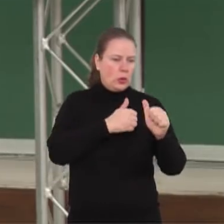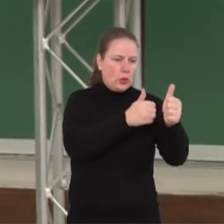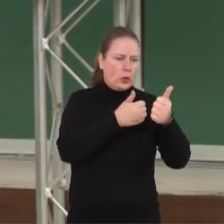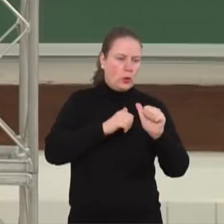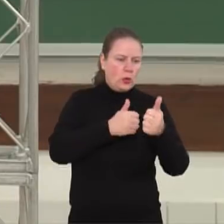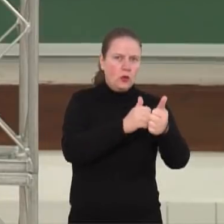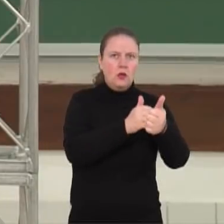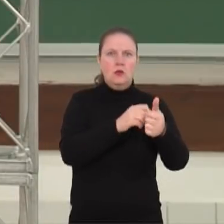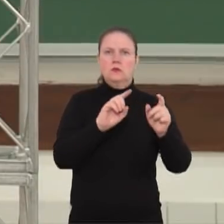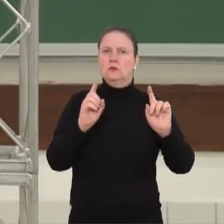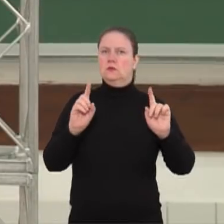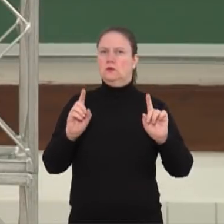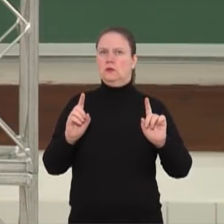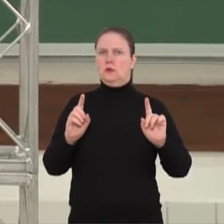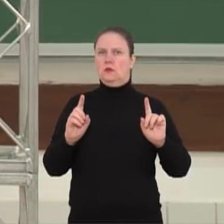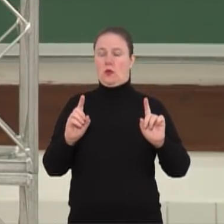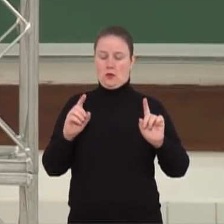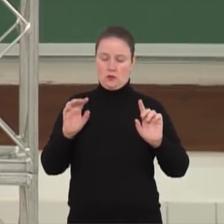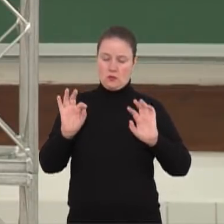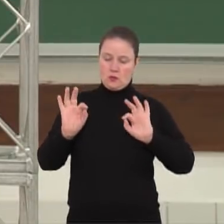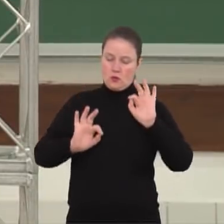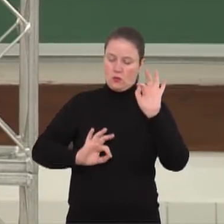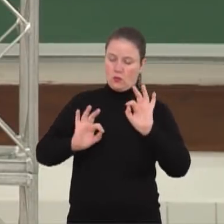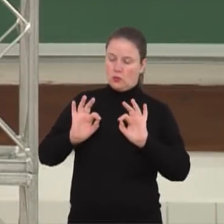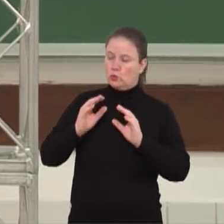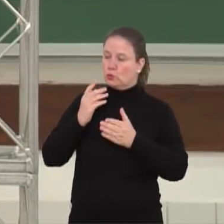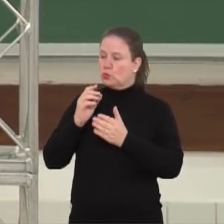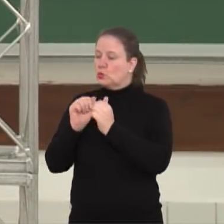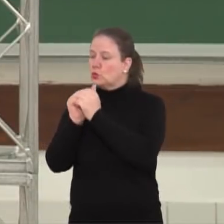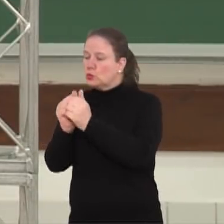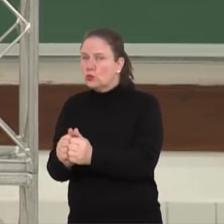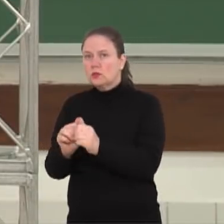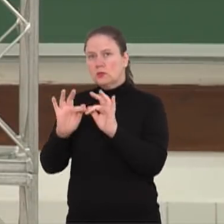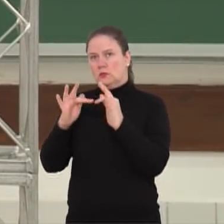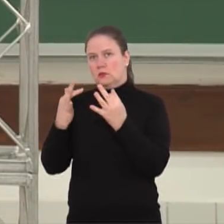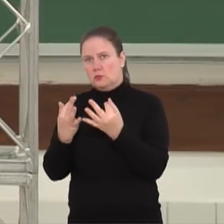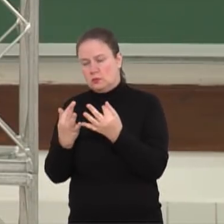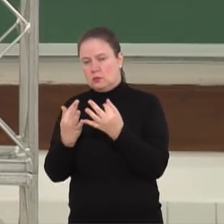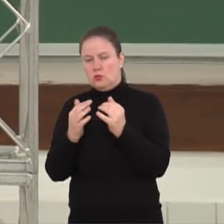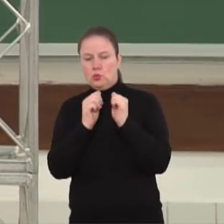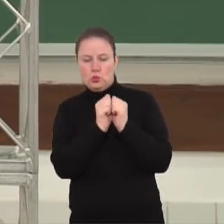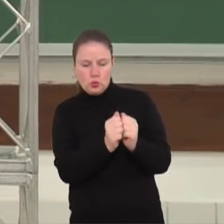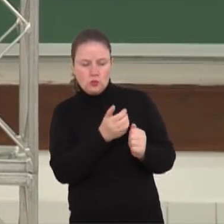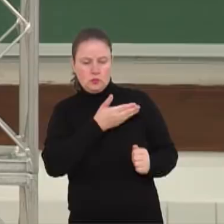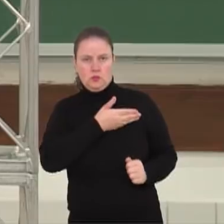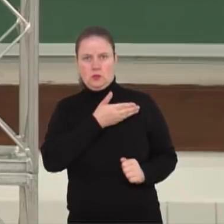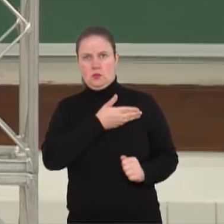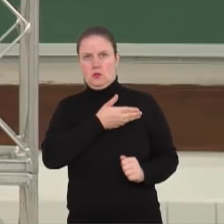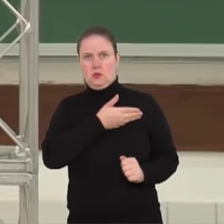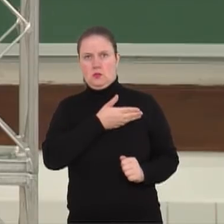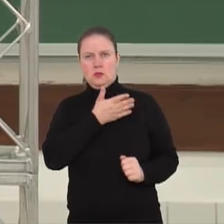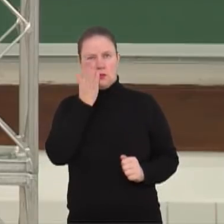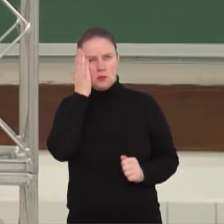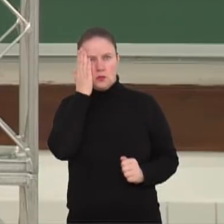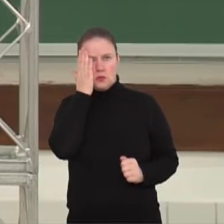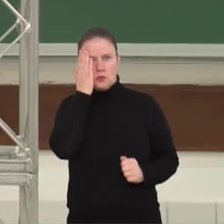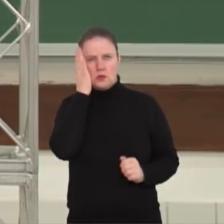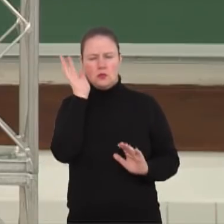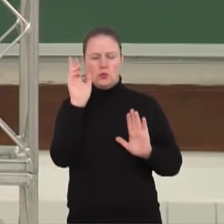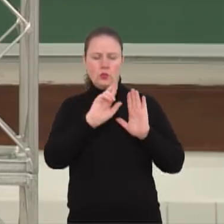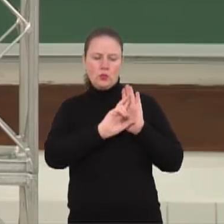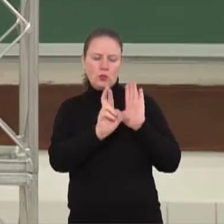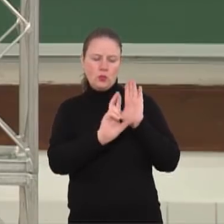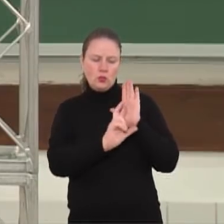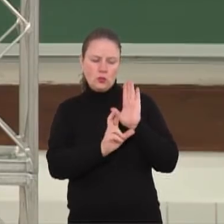organiza a sua rota. Organiza com a sua família, com seus amigos, qual é o roteiro que vocês vão fazer, certo? Conferiu as suas